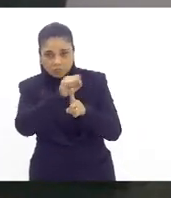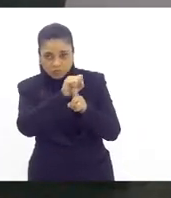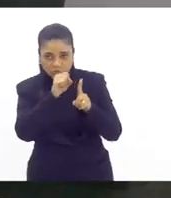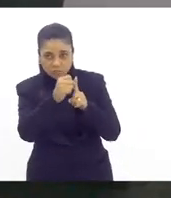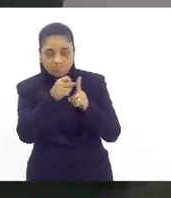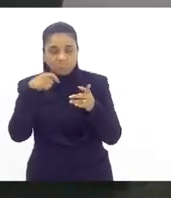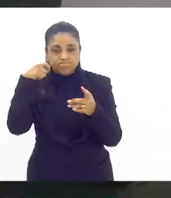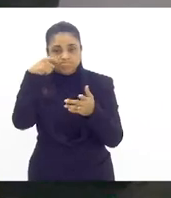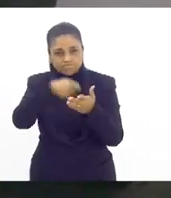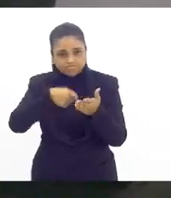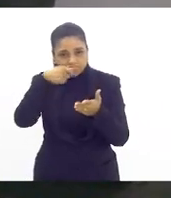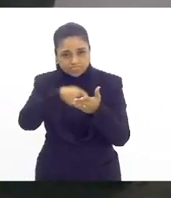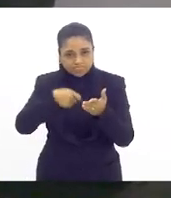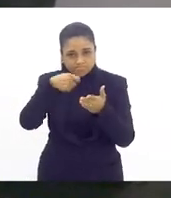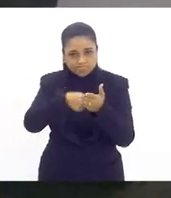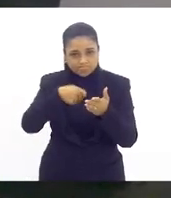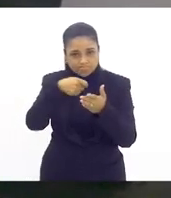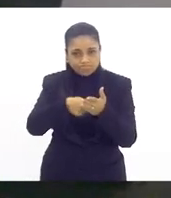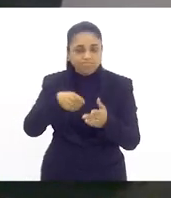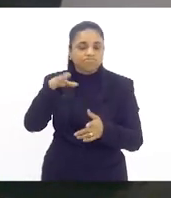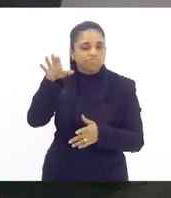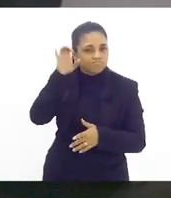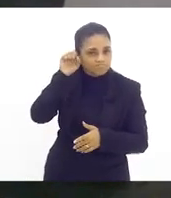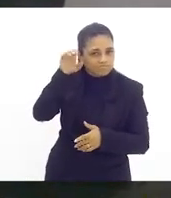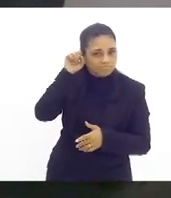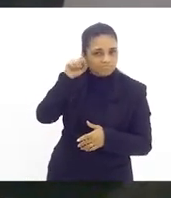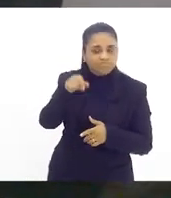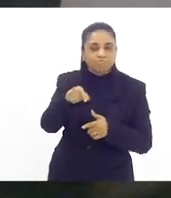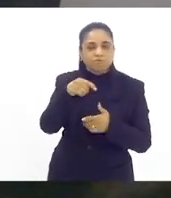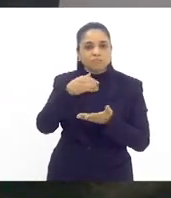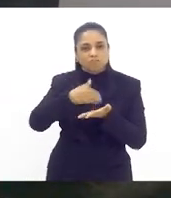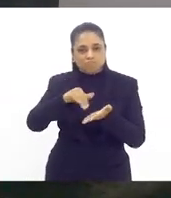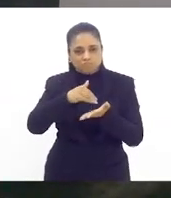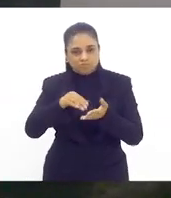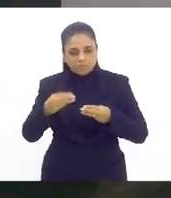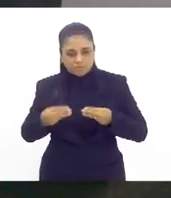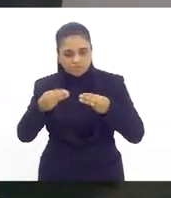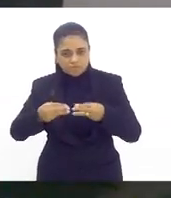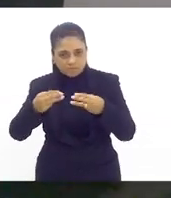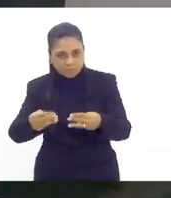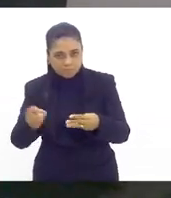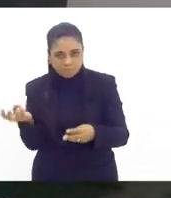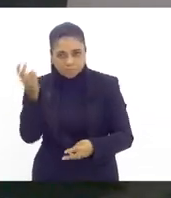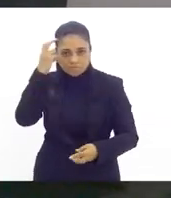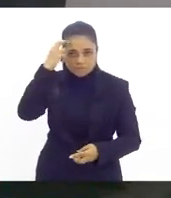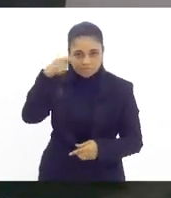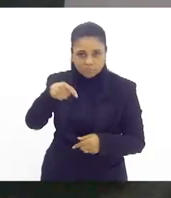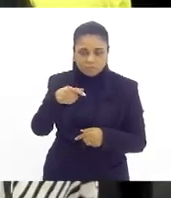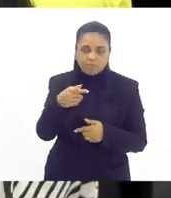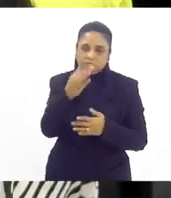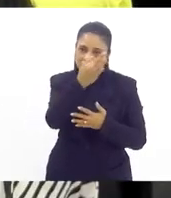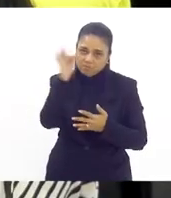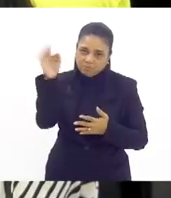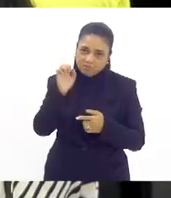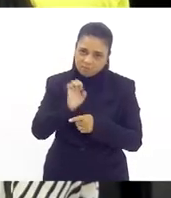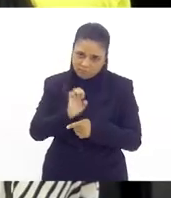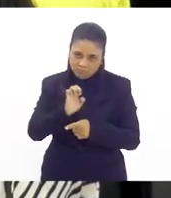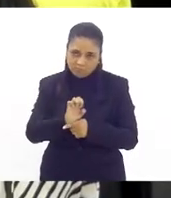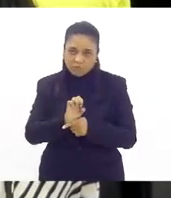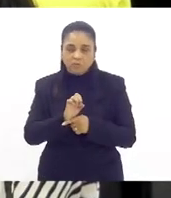devem ser escutados pelo Ministério e pelos representantes estaduais e federais obrigado